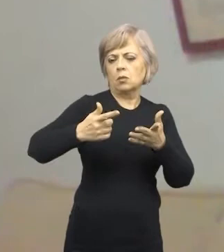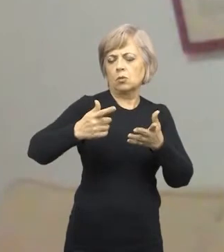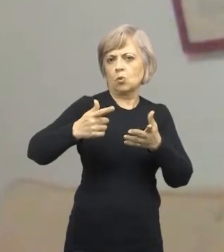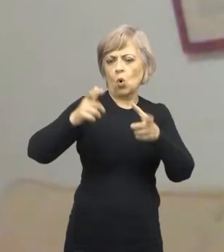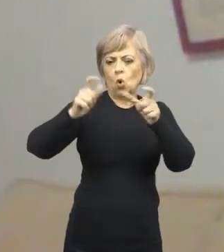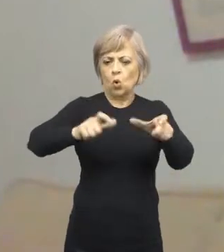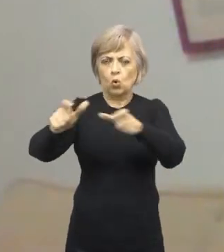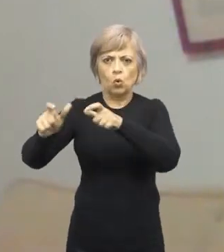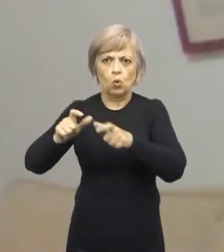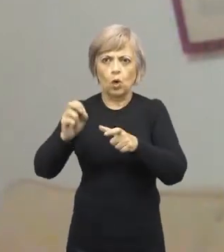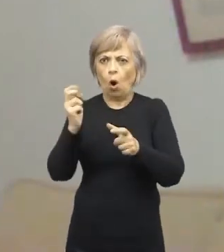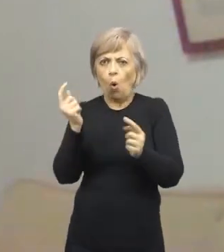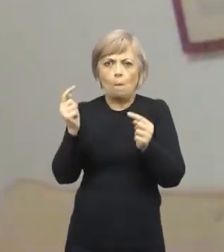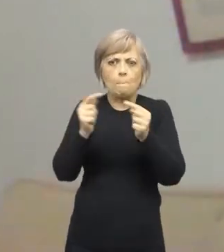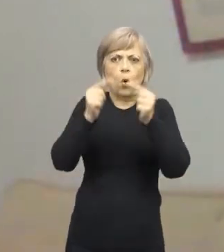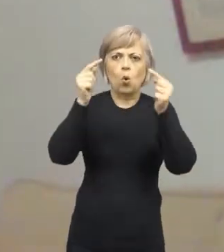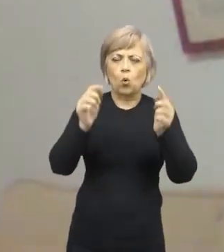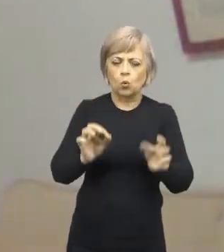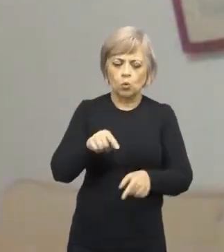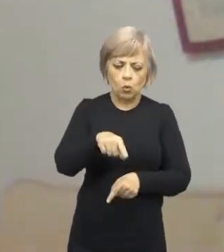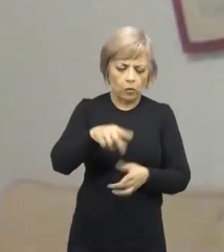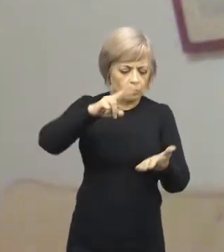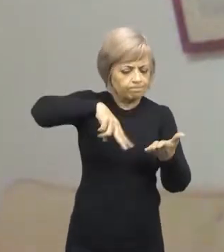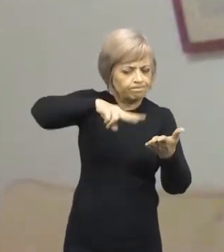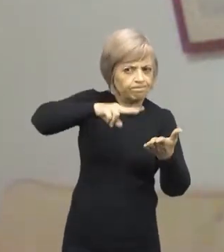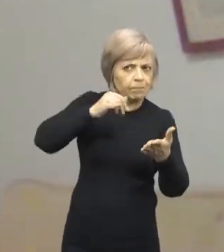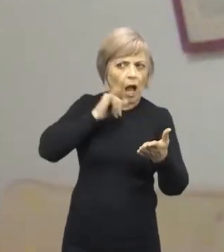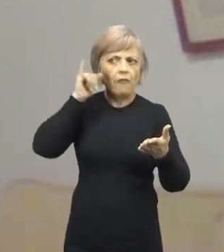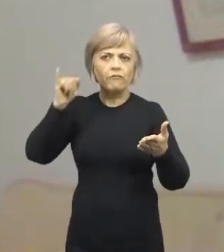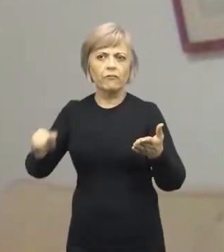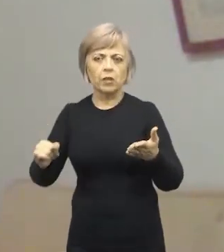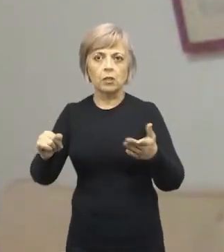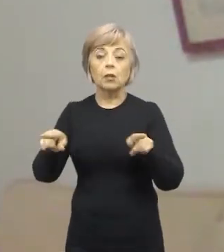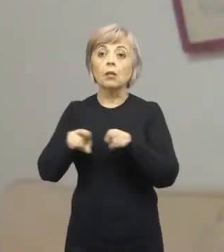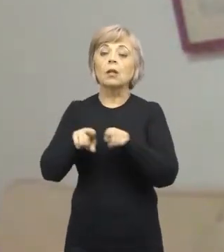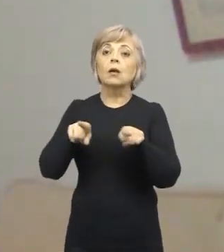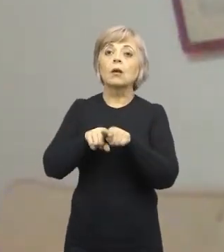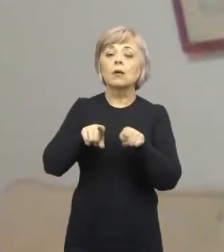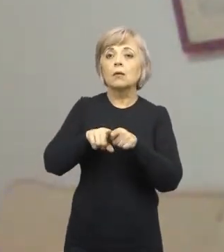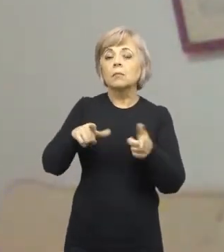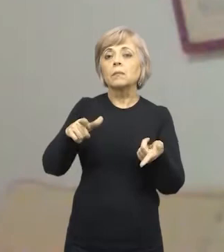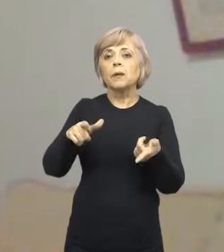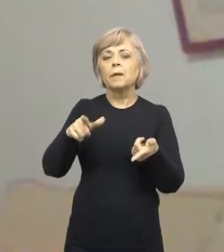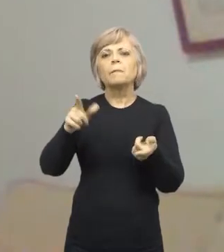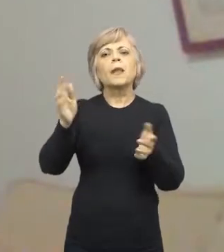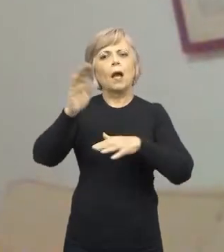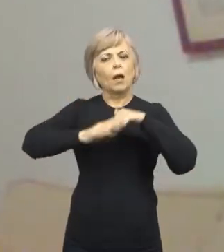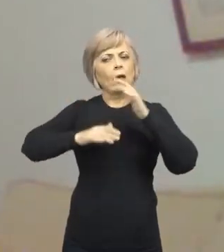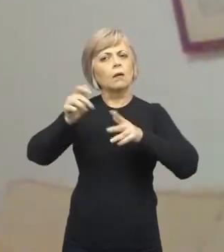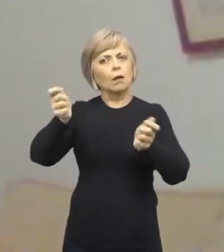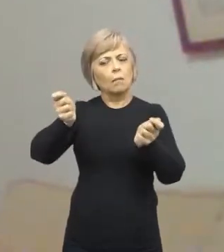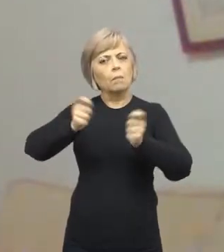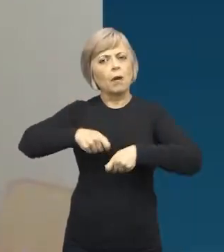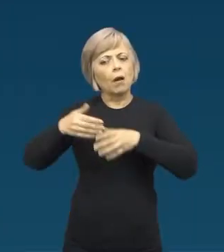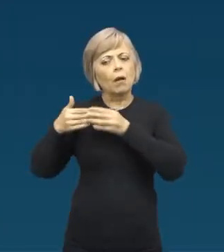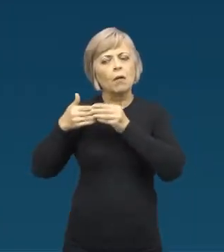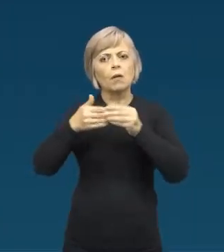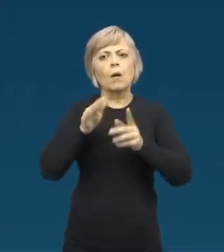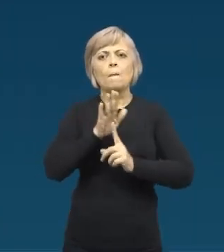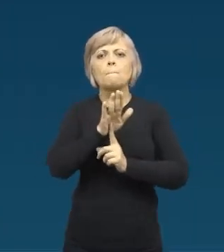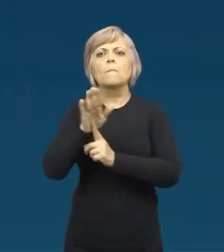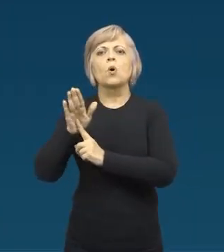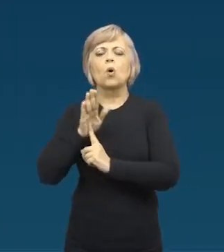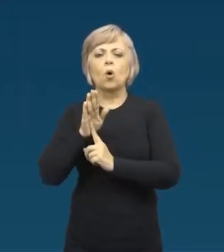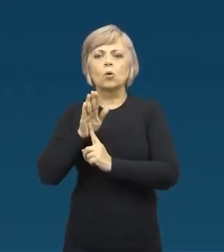algum ponto do processamento, como ele também é capaz de trazer